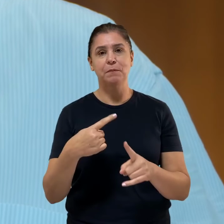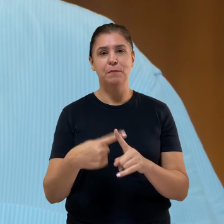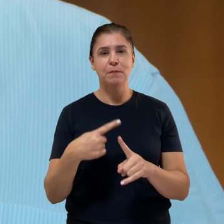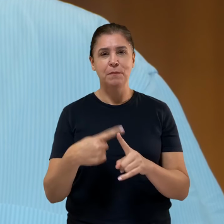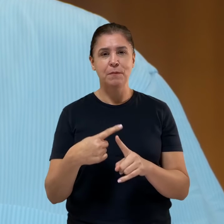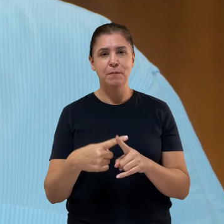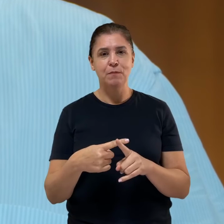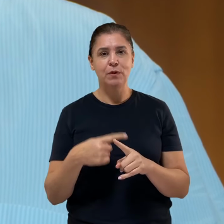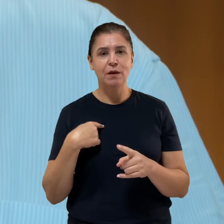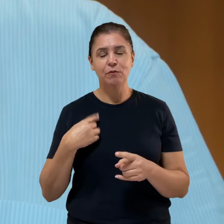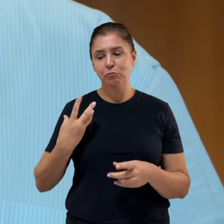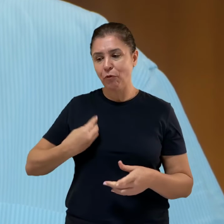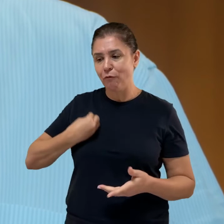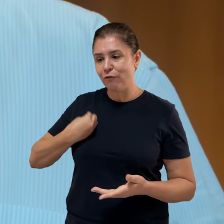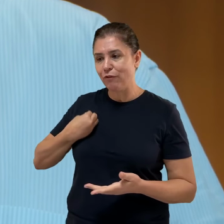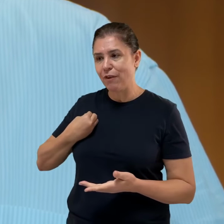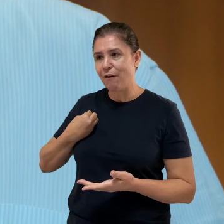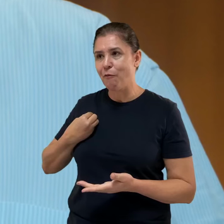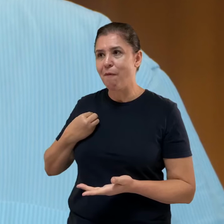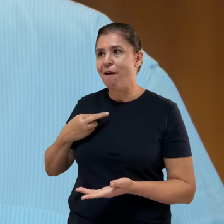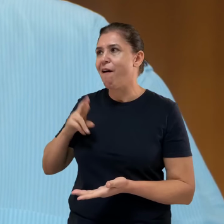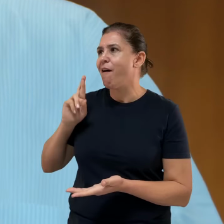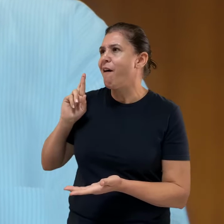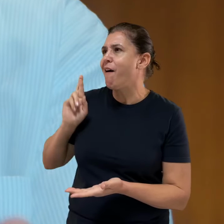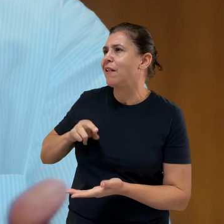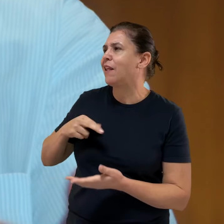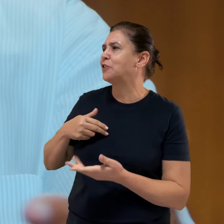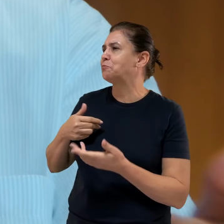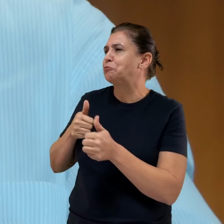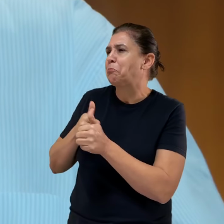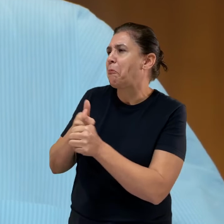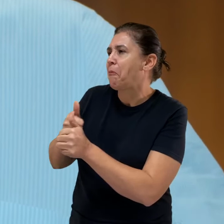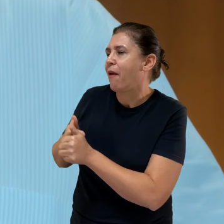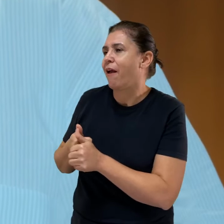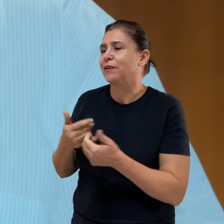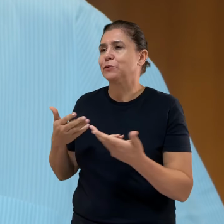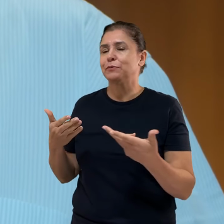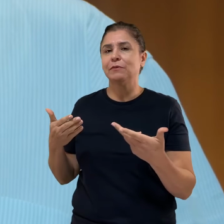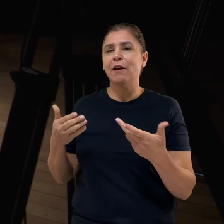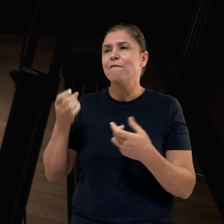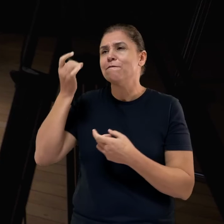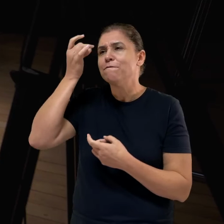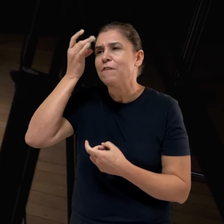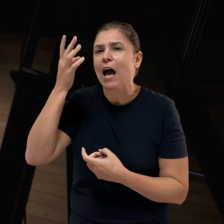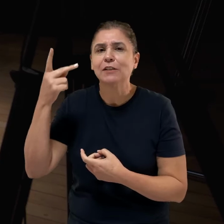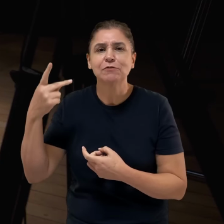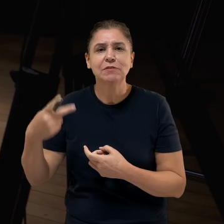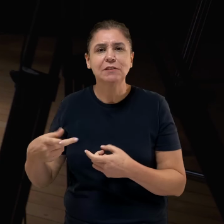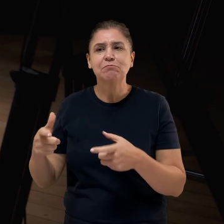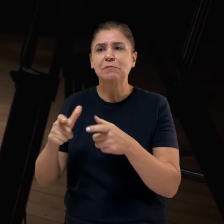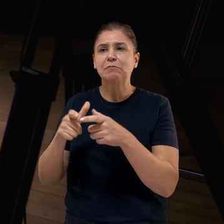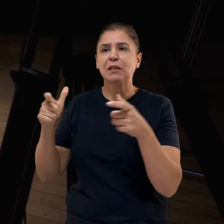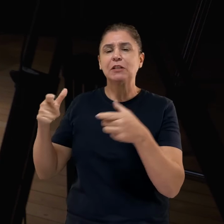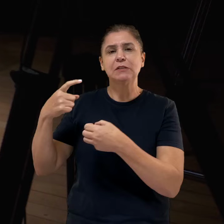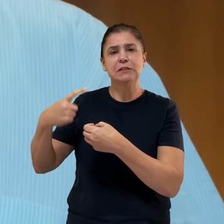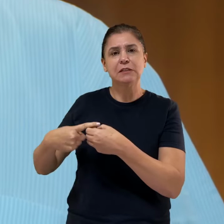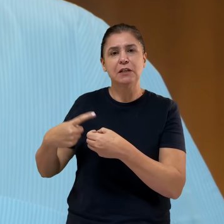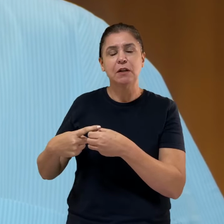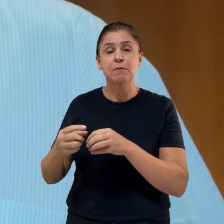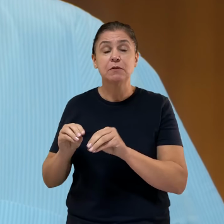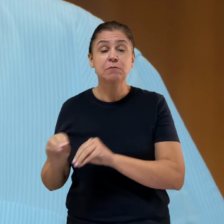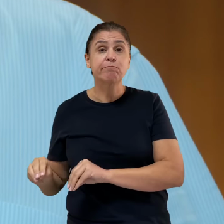Porque quando você está numa realidade onde tudo está muito próximo... Muito fácil. Muito fácil.